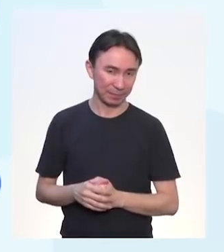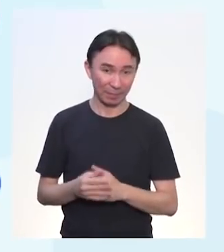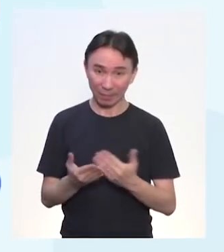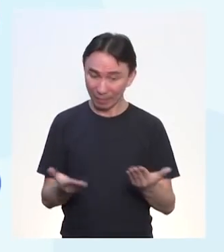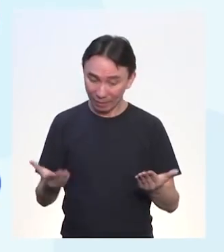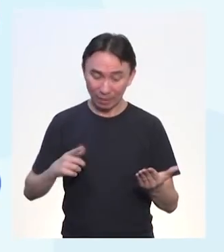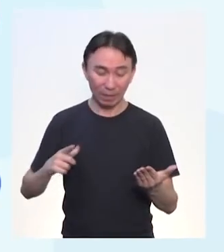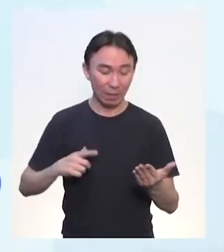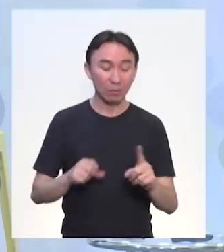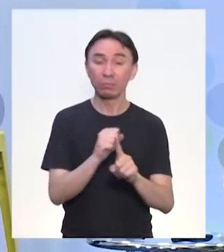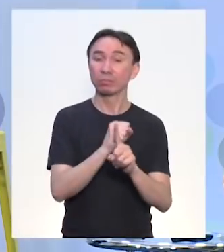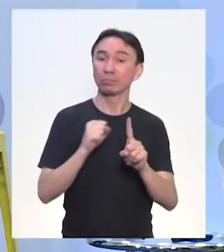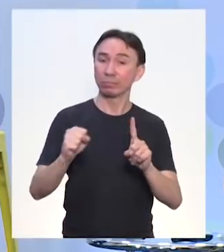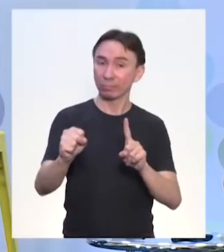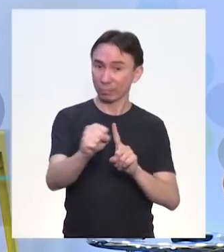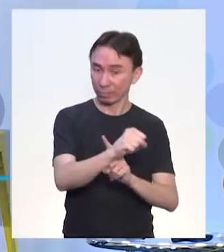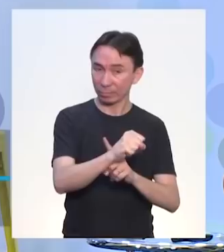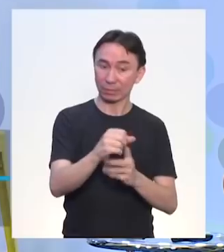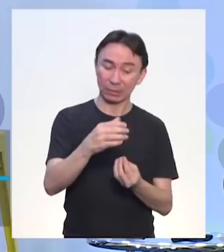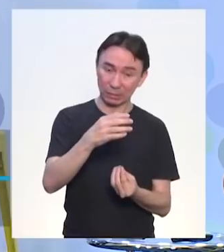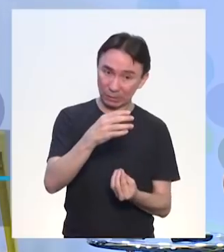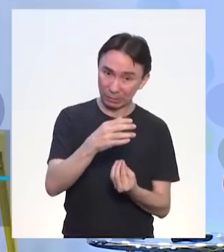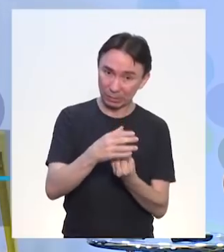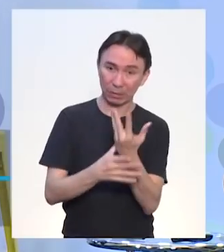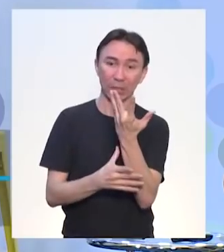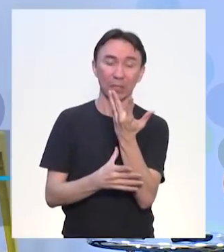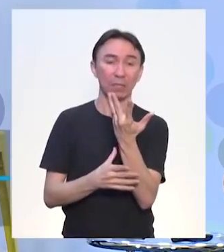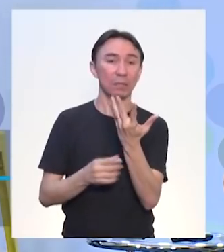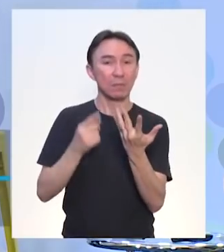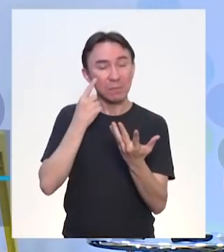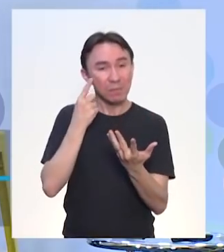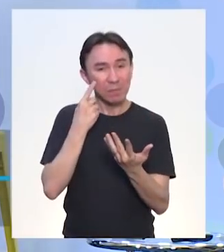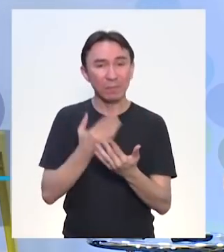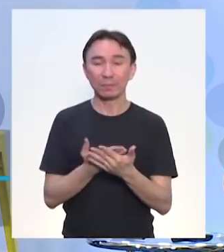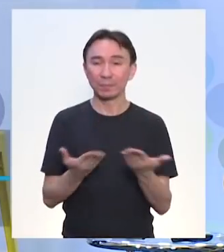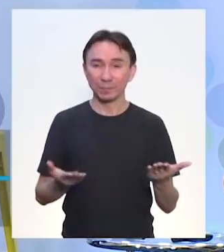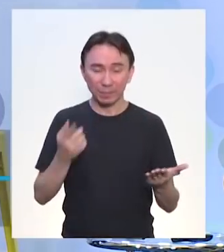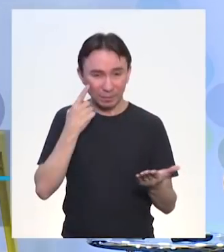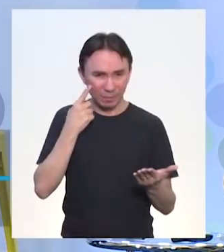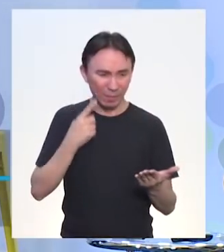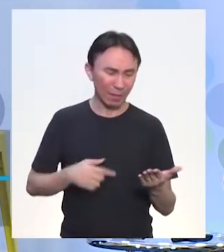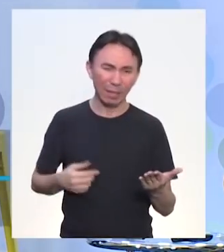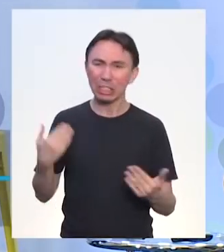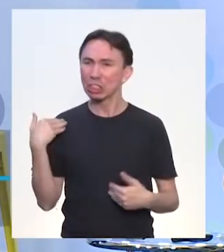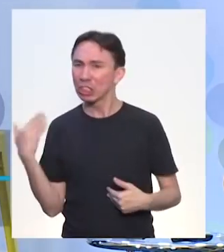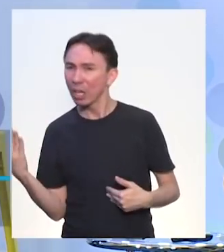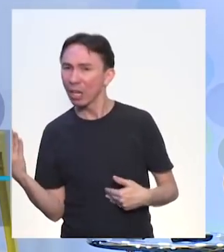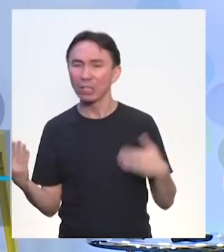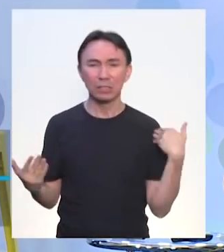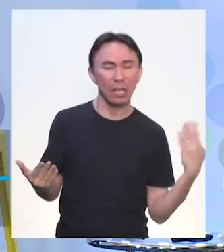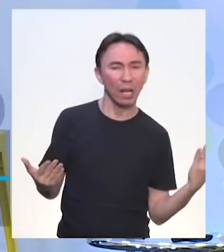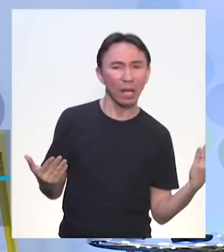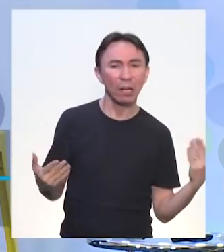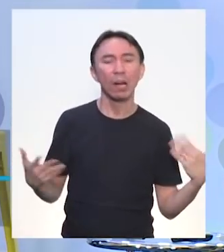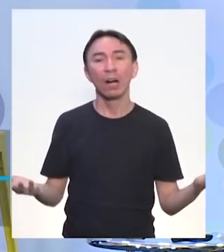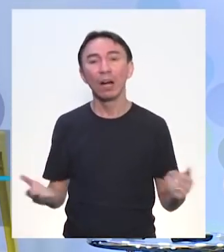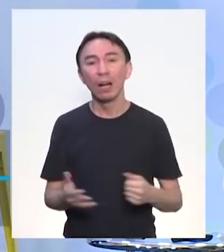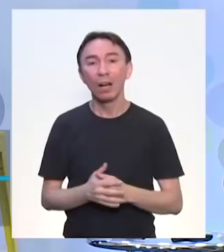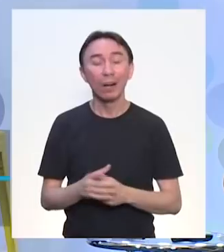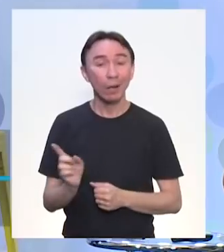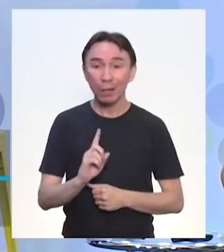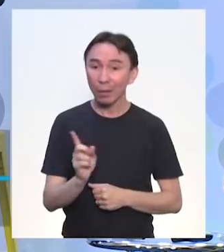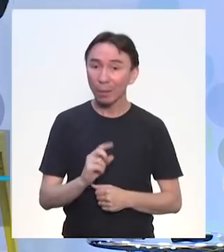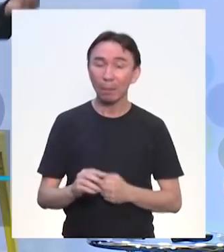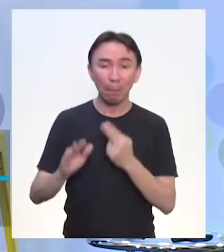aonde eu vou sair daquele caráter estabelecido desde a Revolução Francesa. Esquerda, direita? Hitler foi além. Ele não